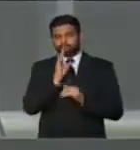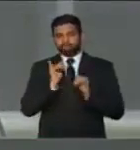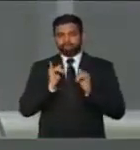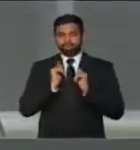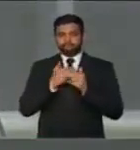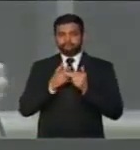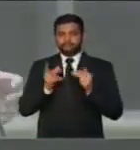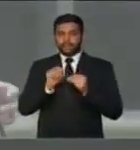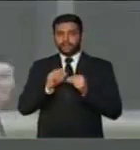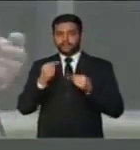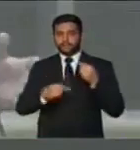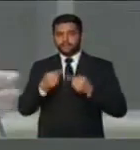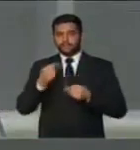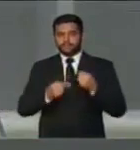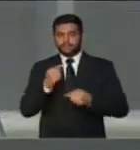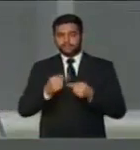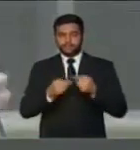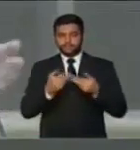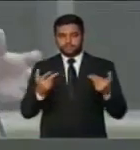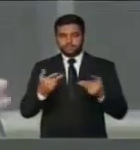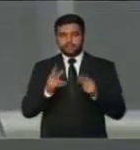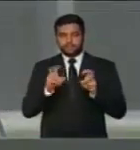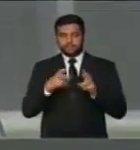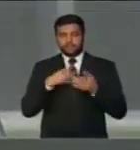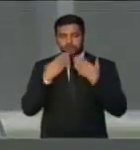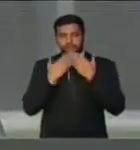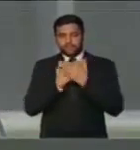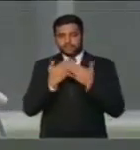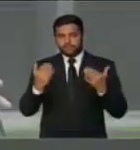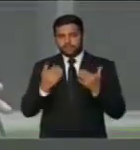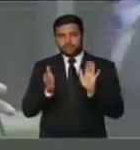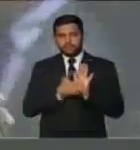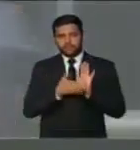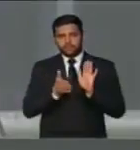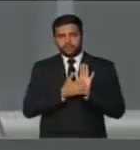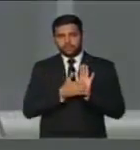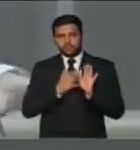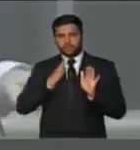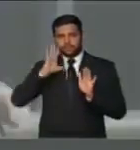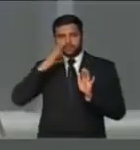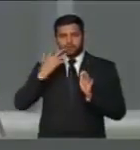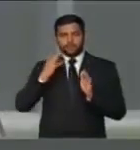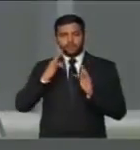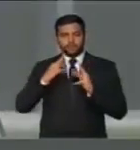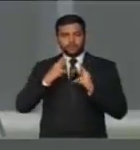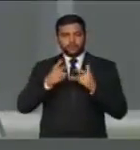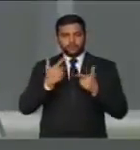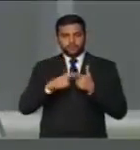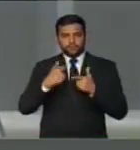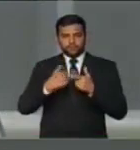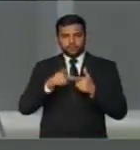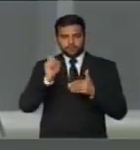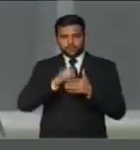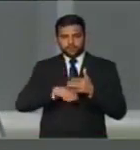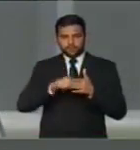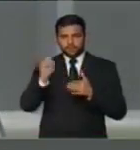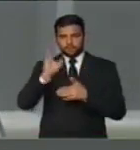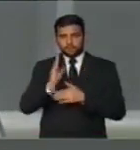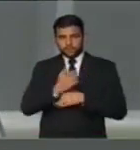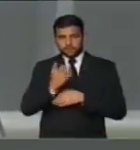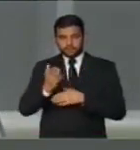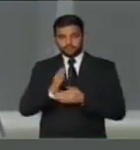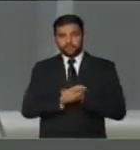a discutir, a debater e apresentar uma proposta que resolva de vez o problema tributário do